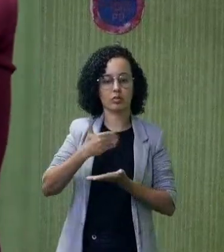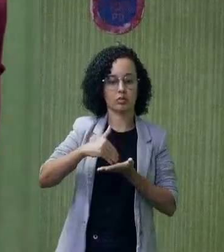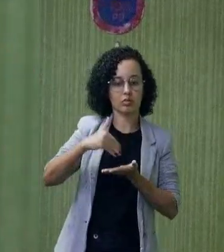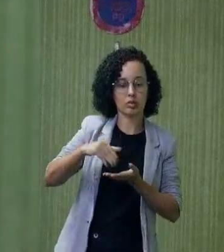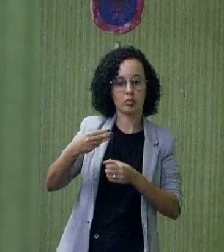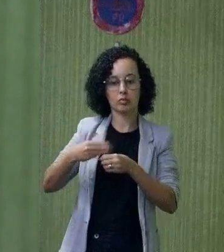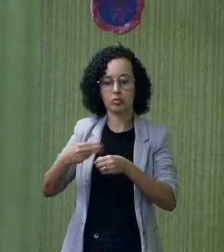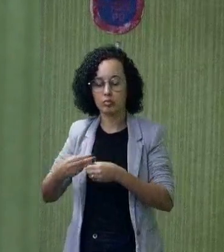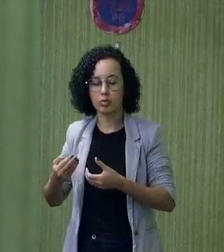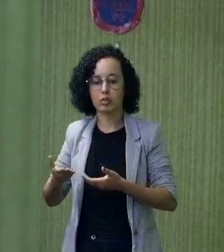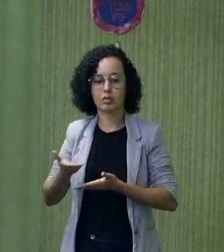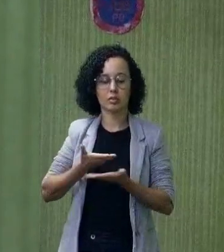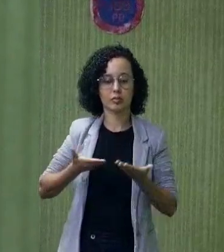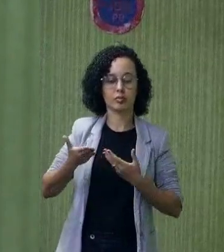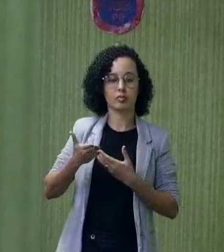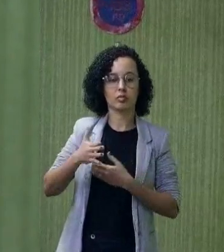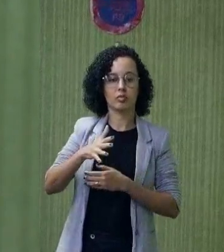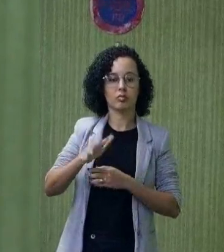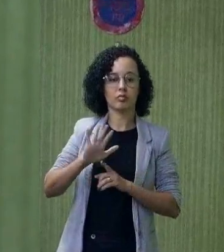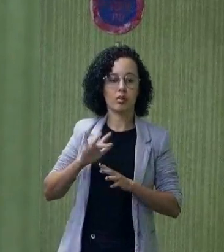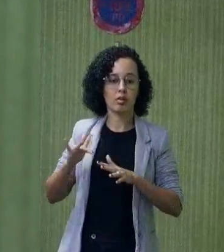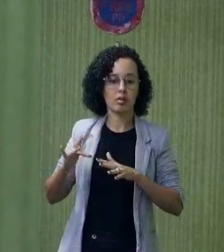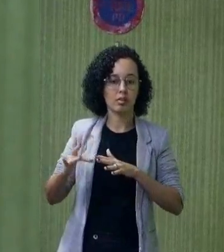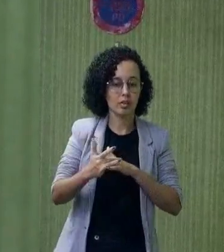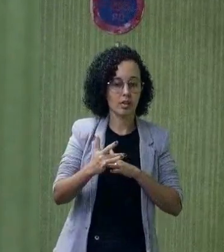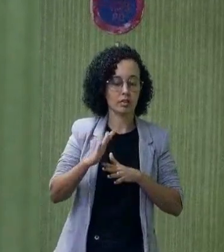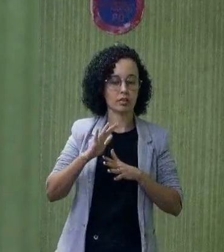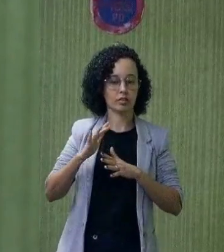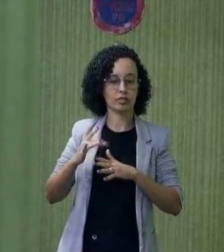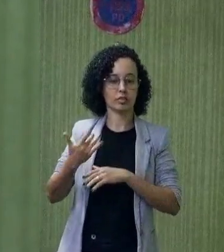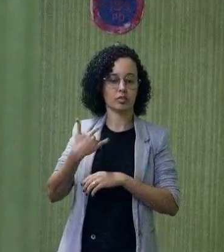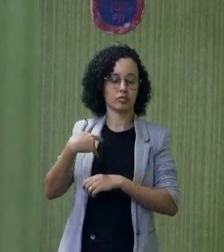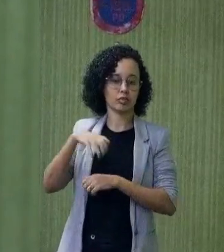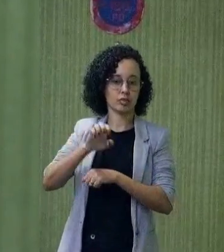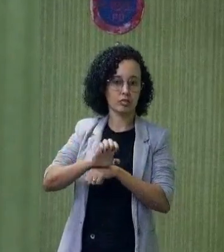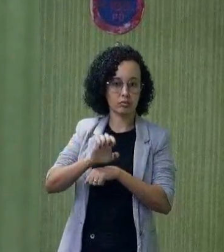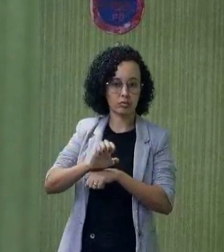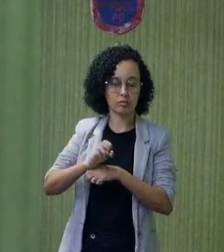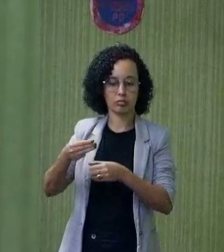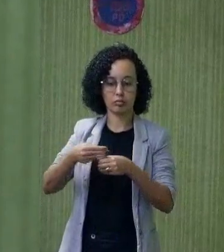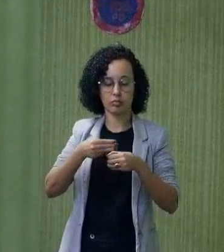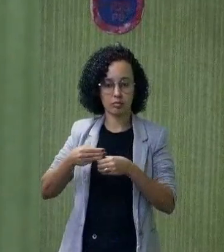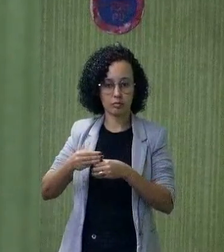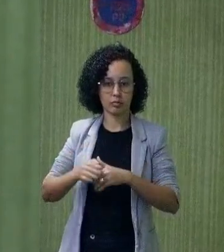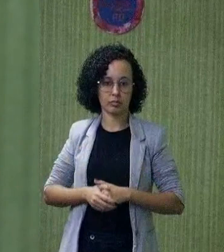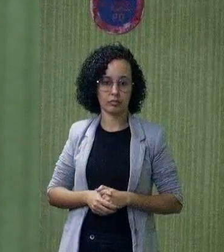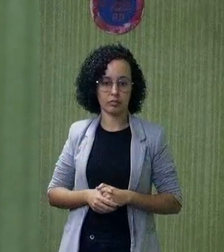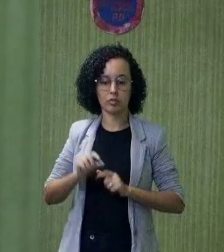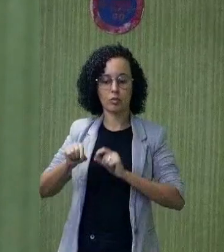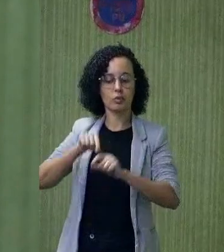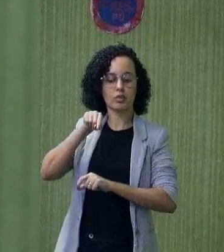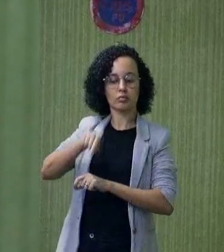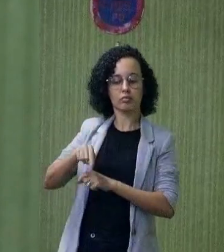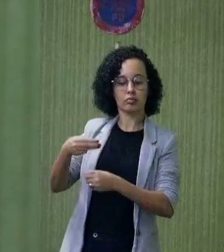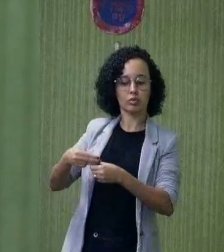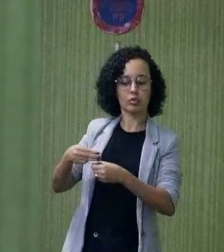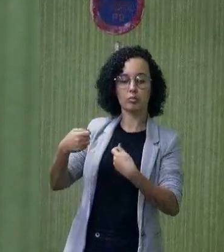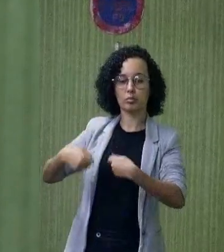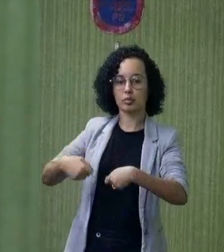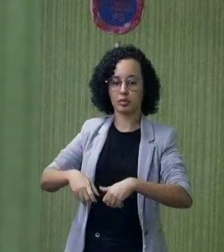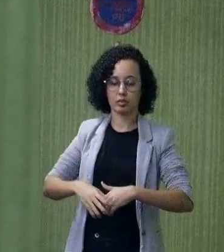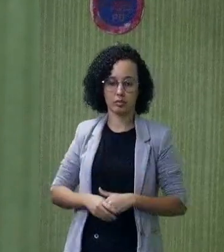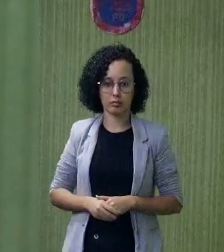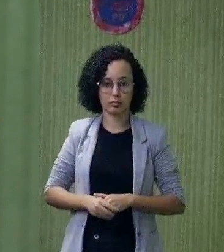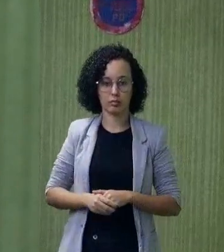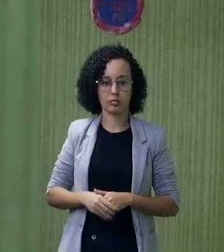municipal conversando com a rede estadual do seu município e vendo o que que é necessário naquele município e fizeram